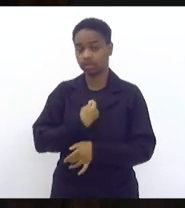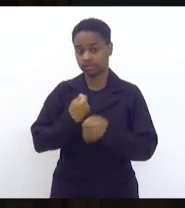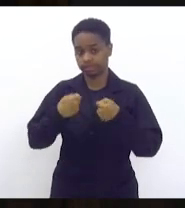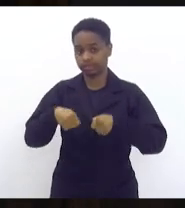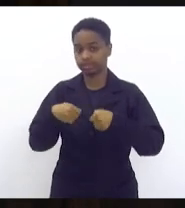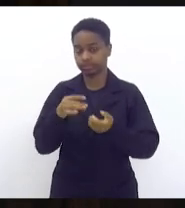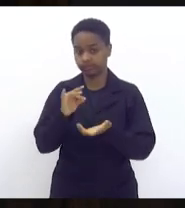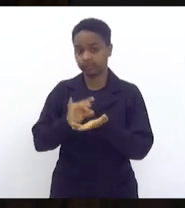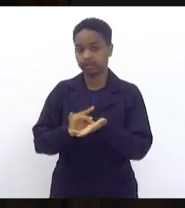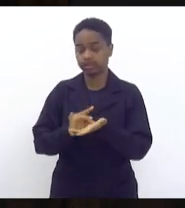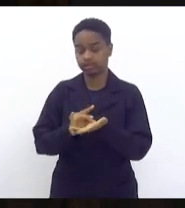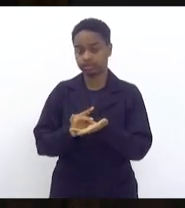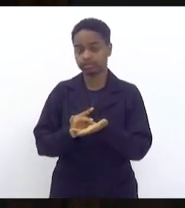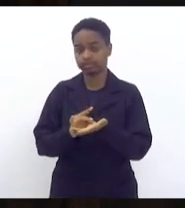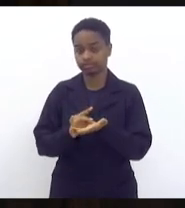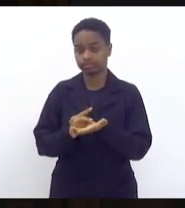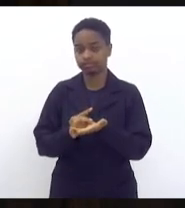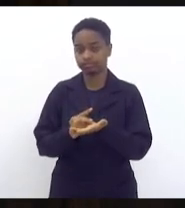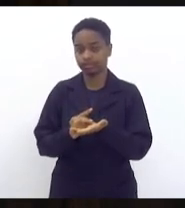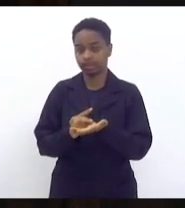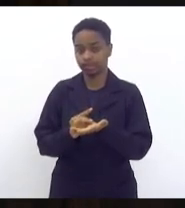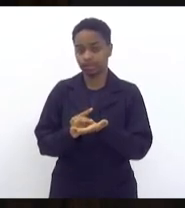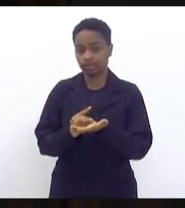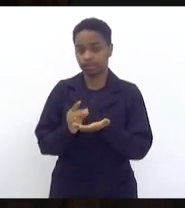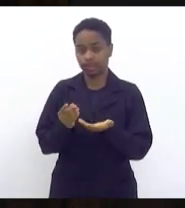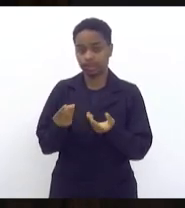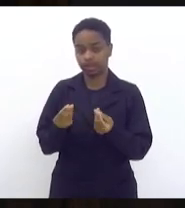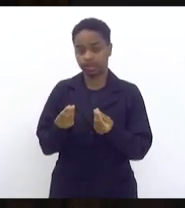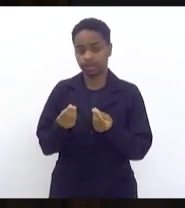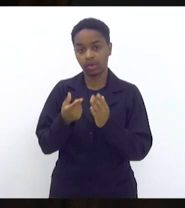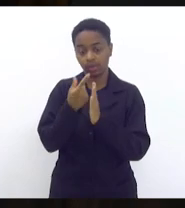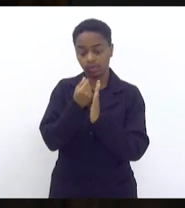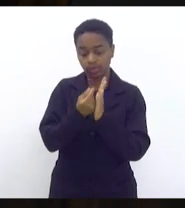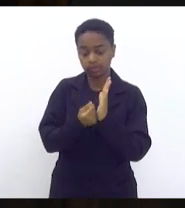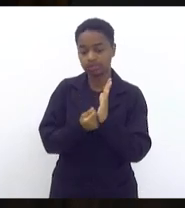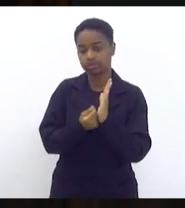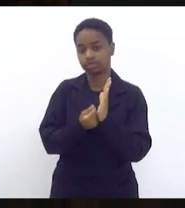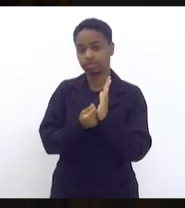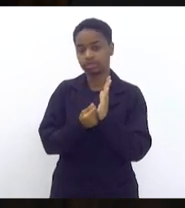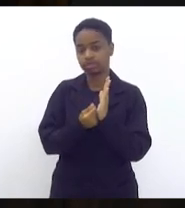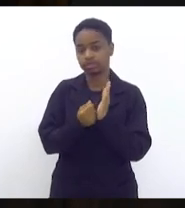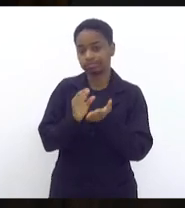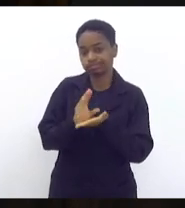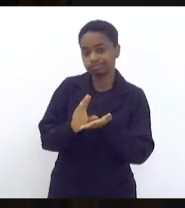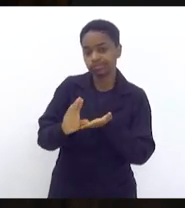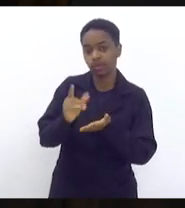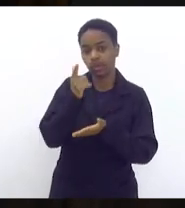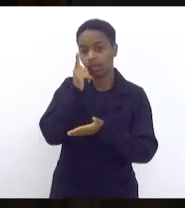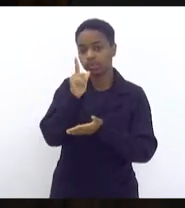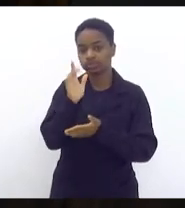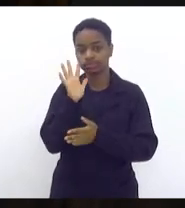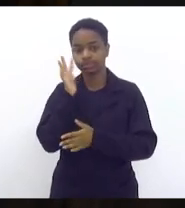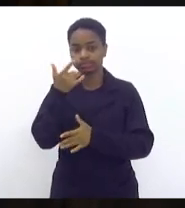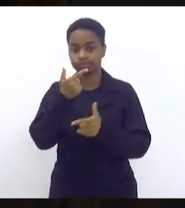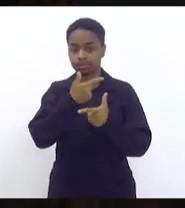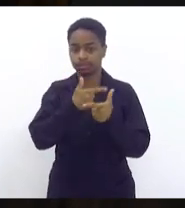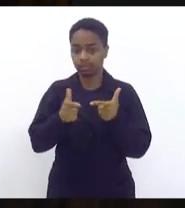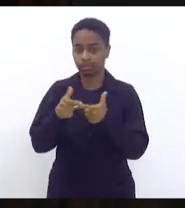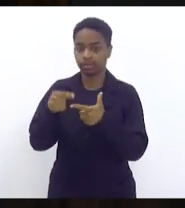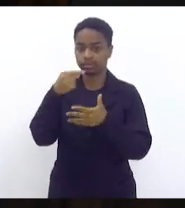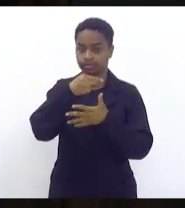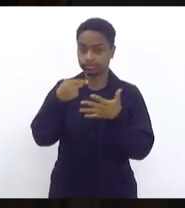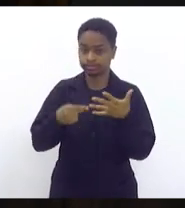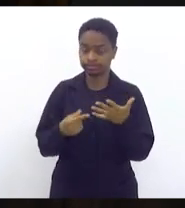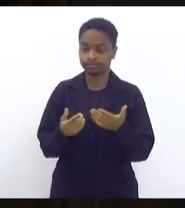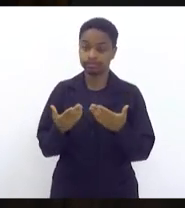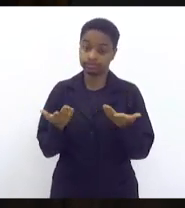ter, efetivamente, um orçamento que possa enfrentar todas essas questões.